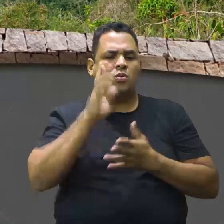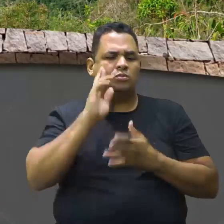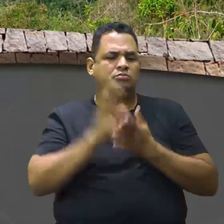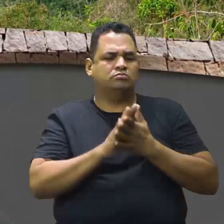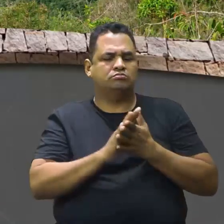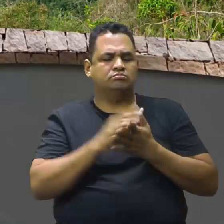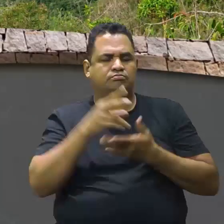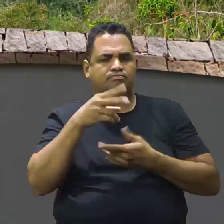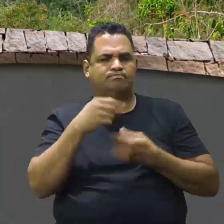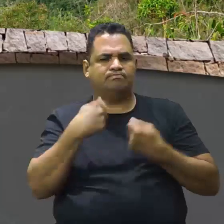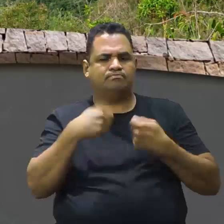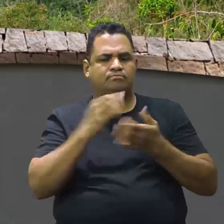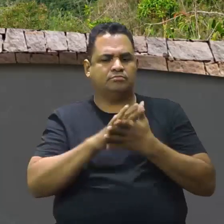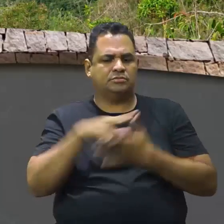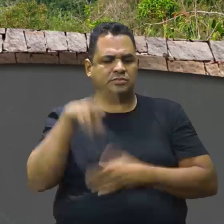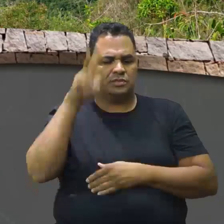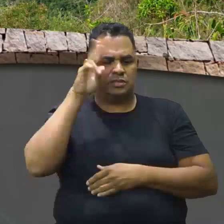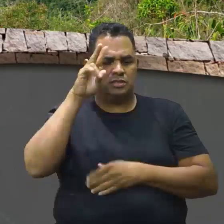período de